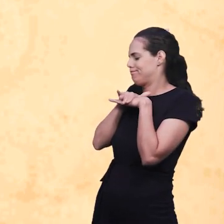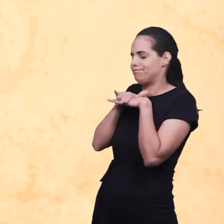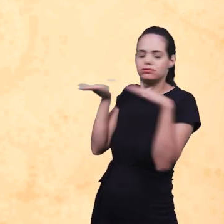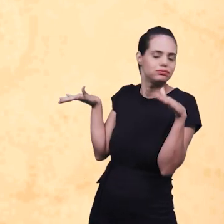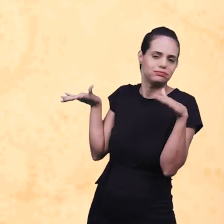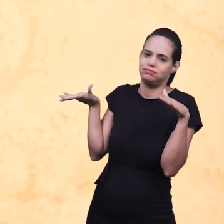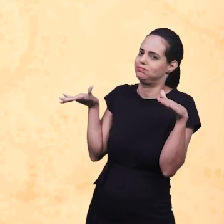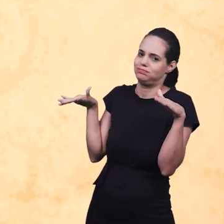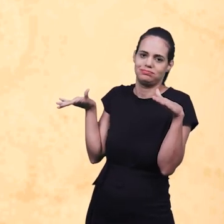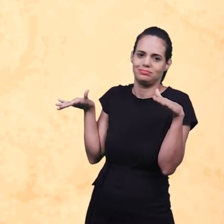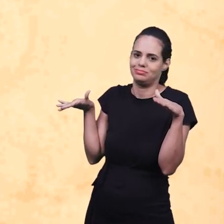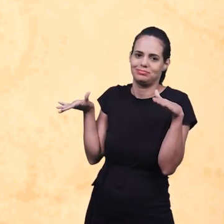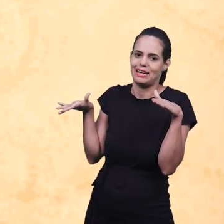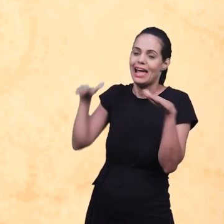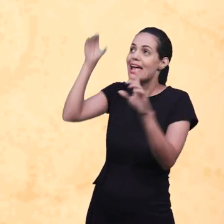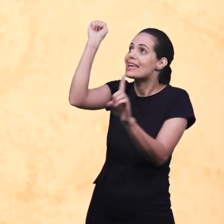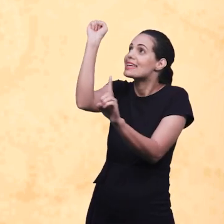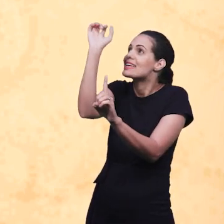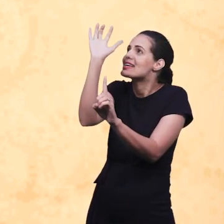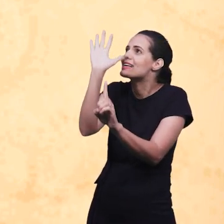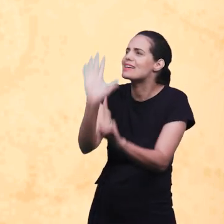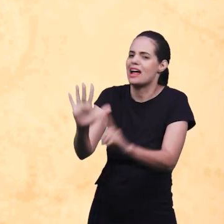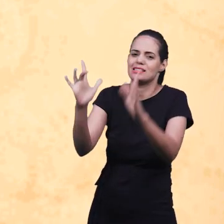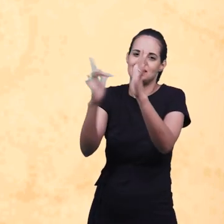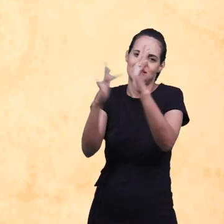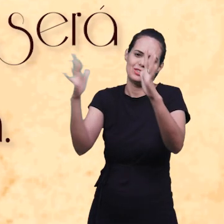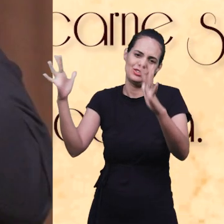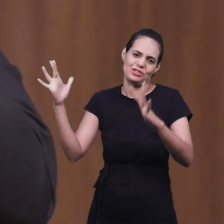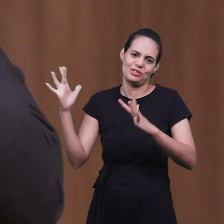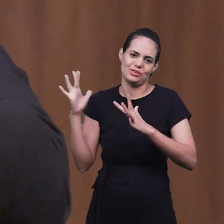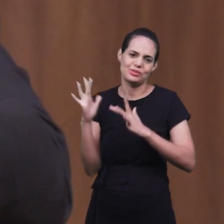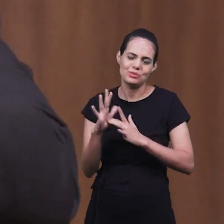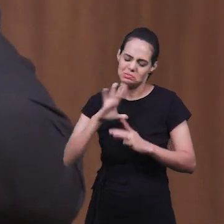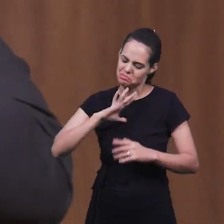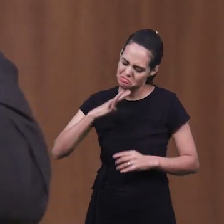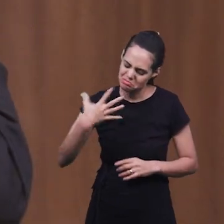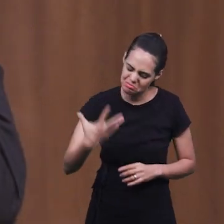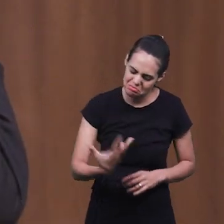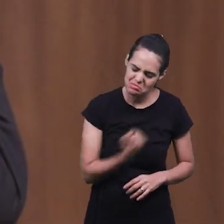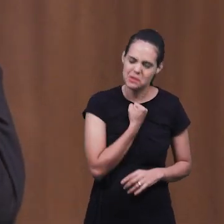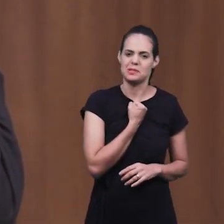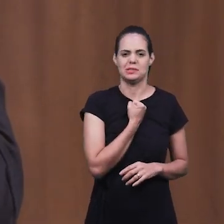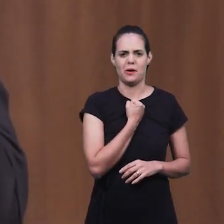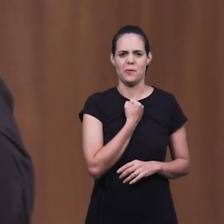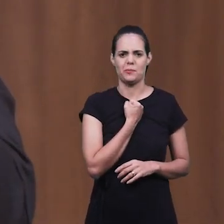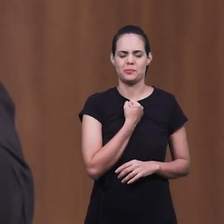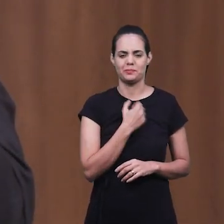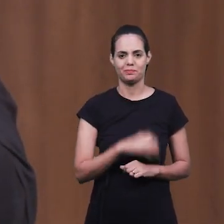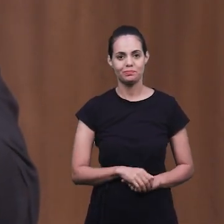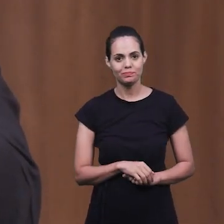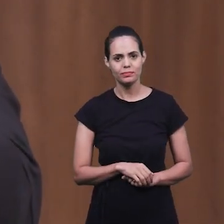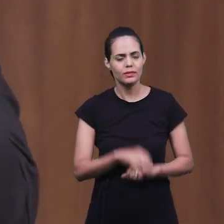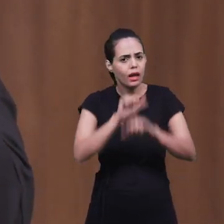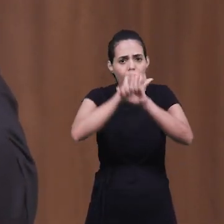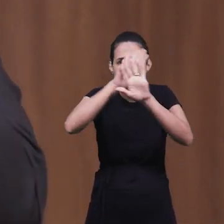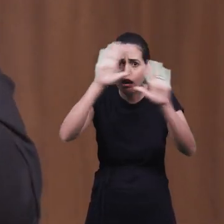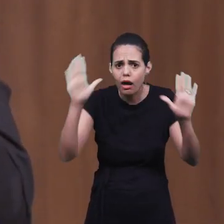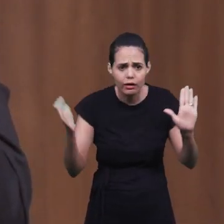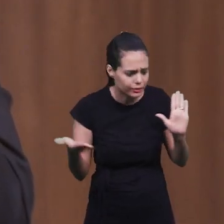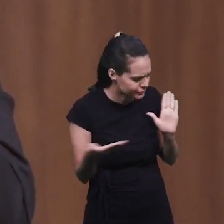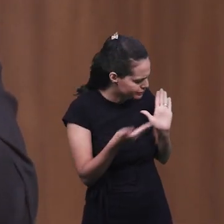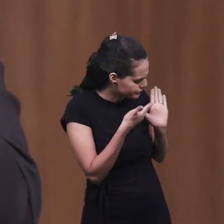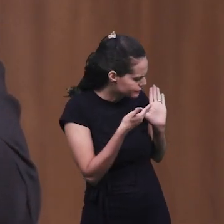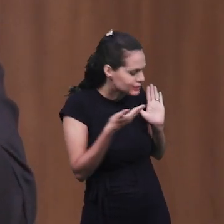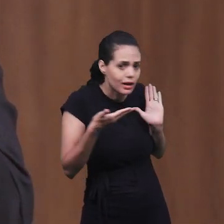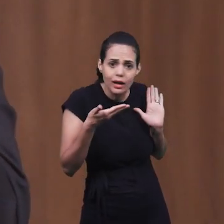nenhuma carne seria justificada. Fica muito claro, aqui a questão do